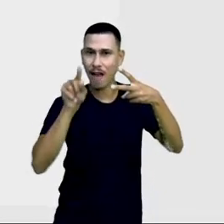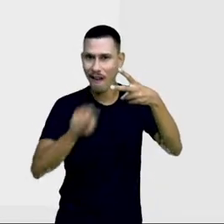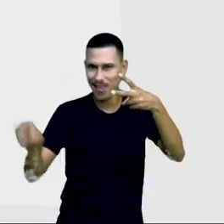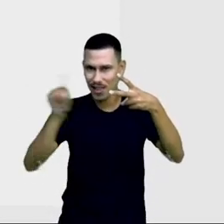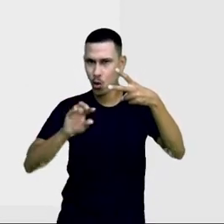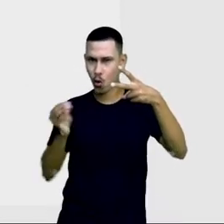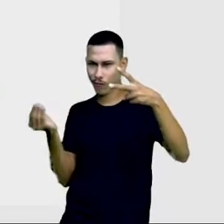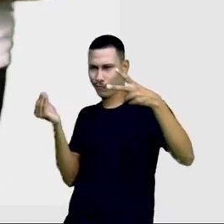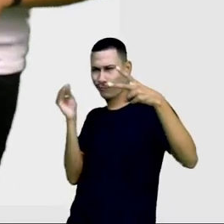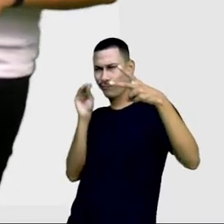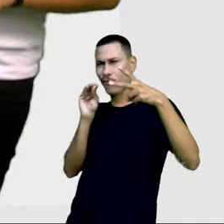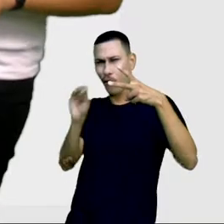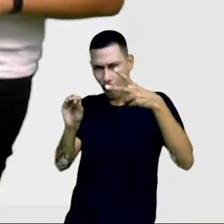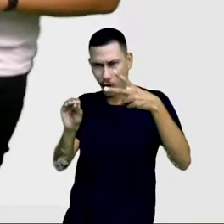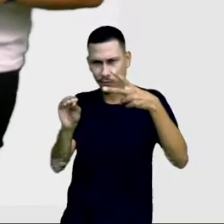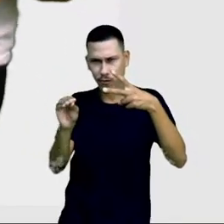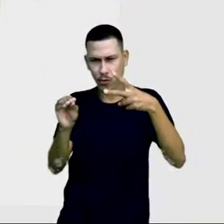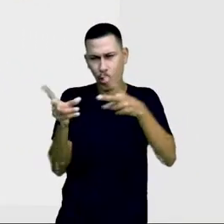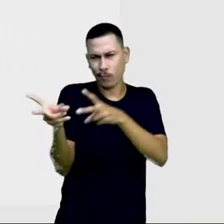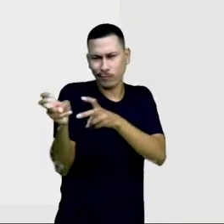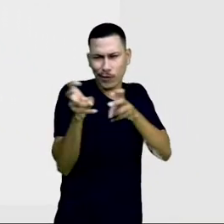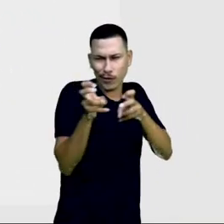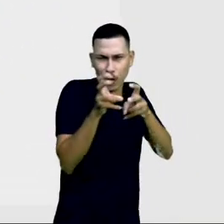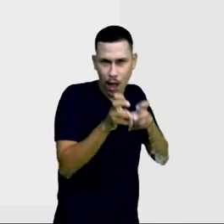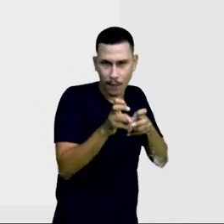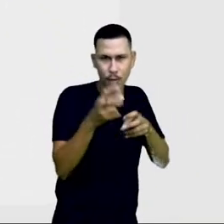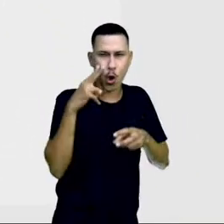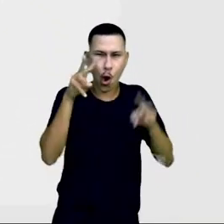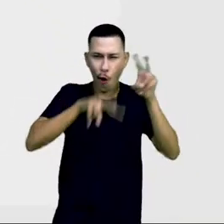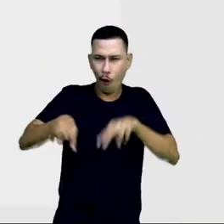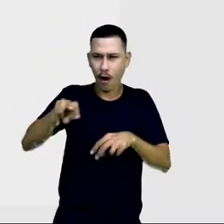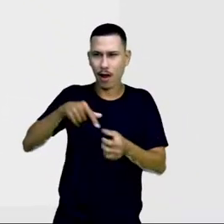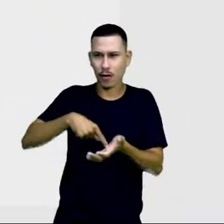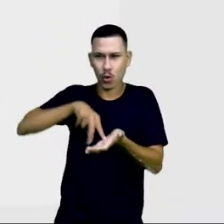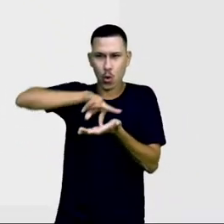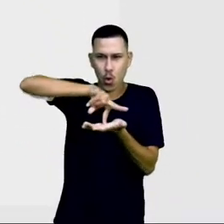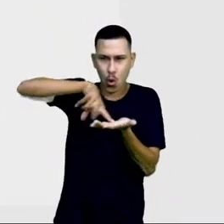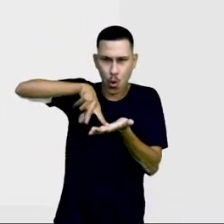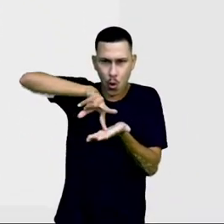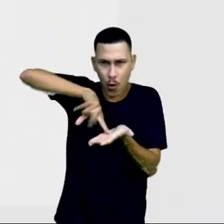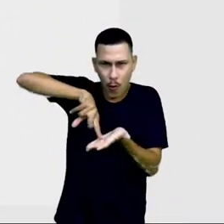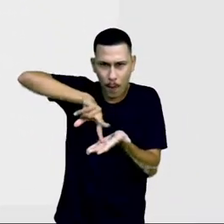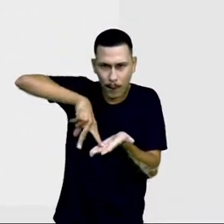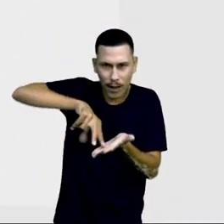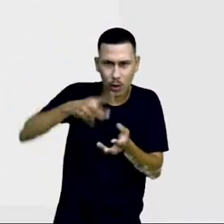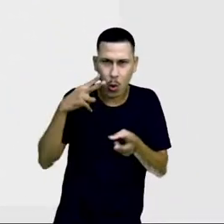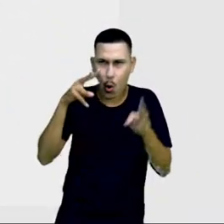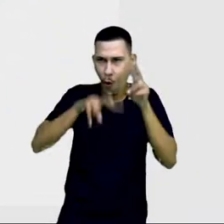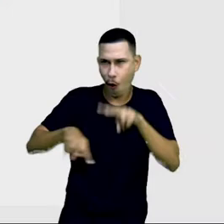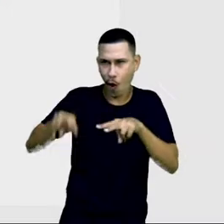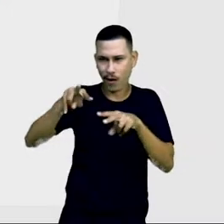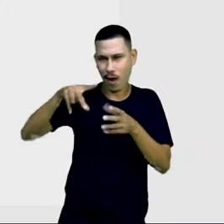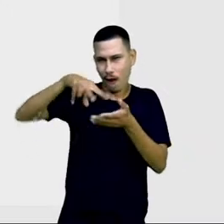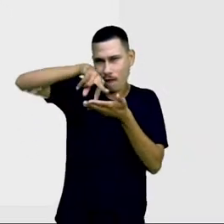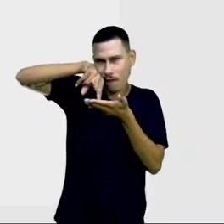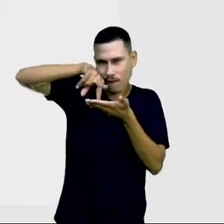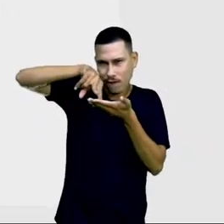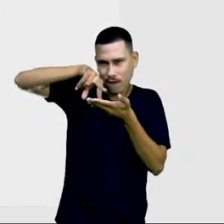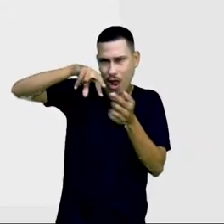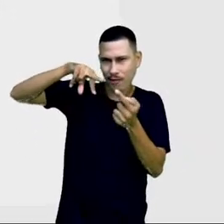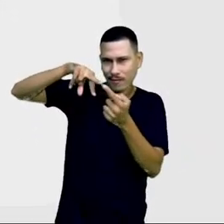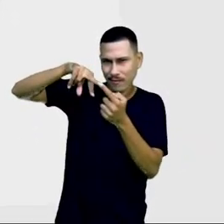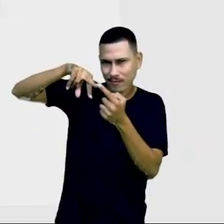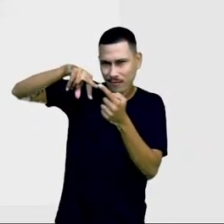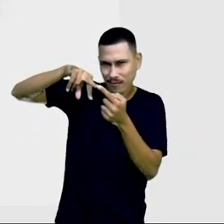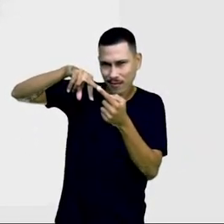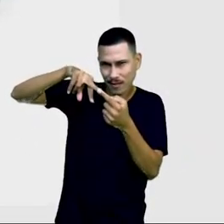Esse objeto, tá certo? É o compasso. Qual o princípio do compasso? Ele tem uma agulhinha aqui,